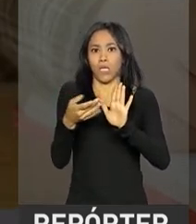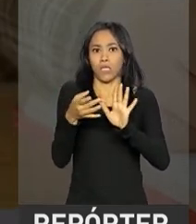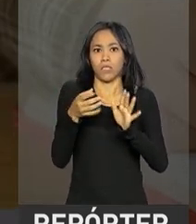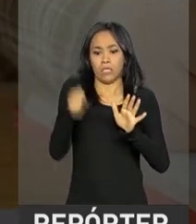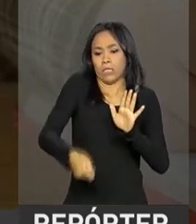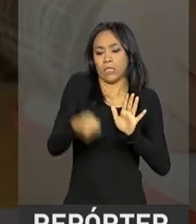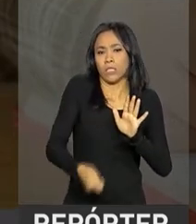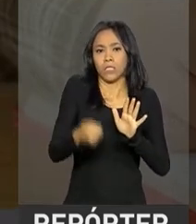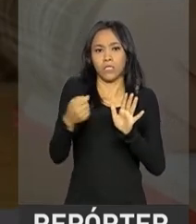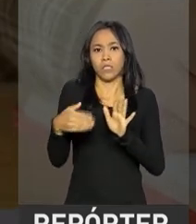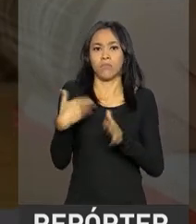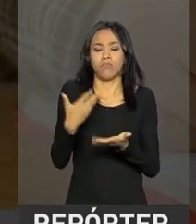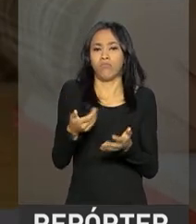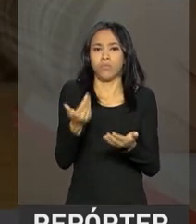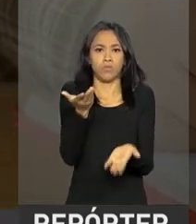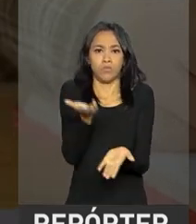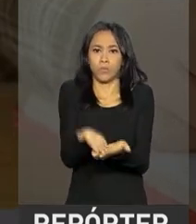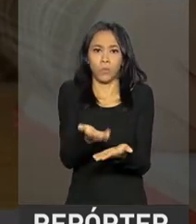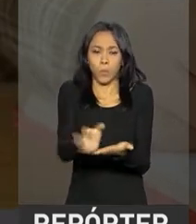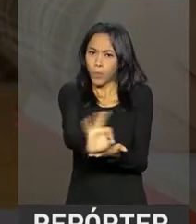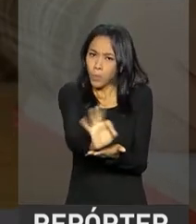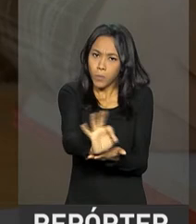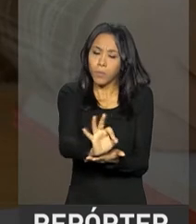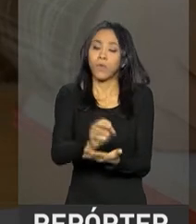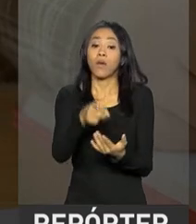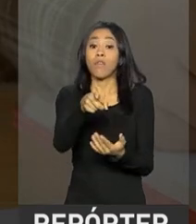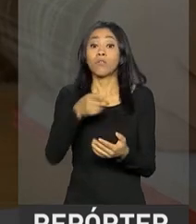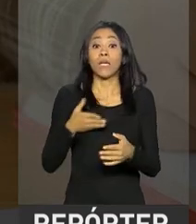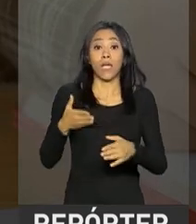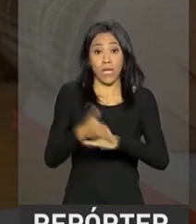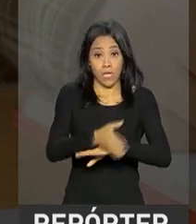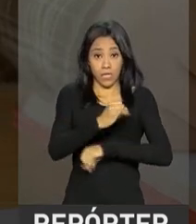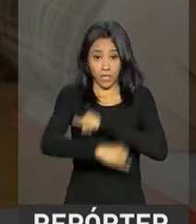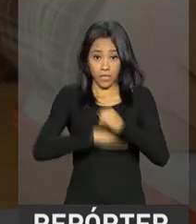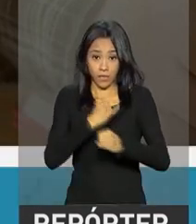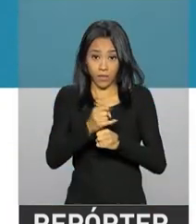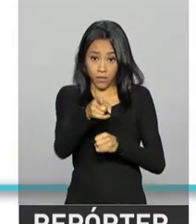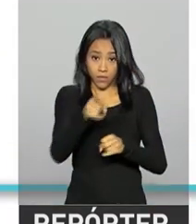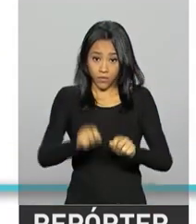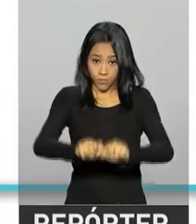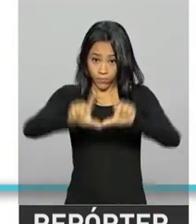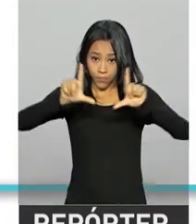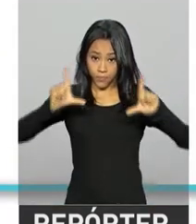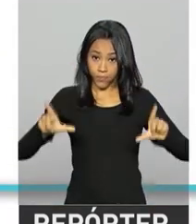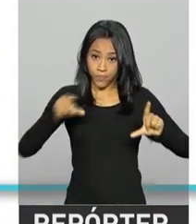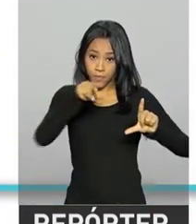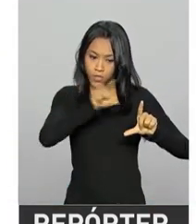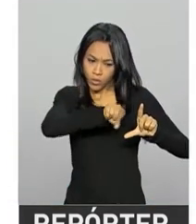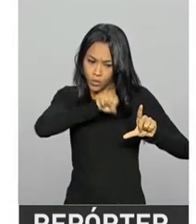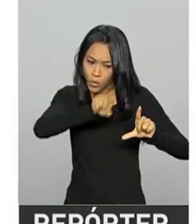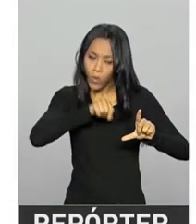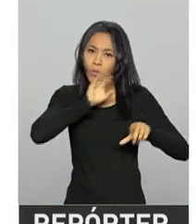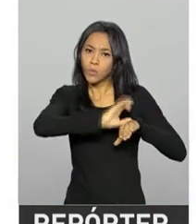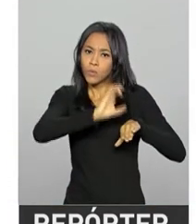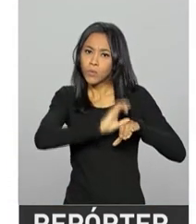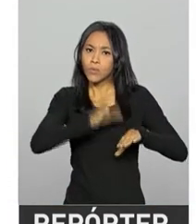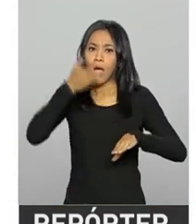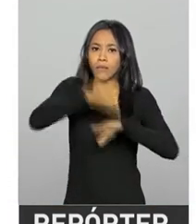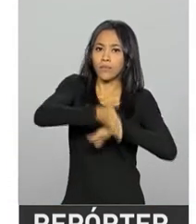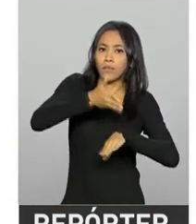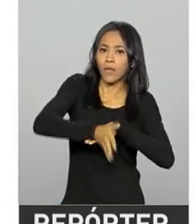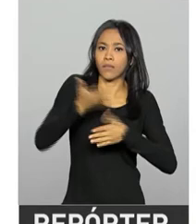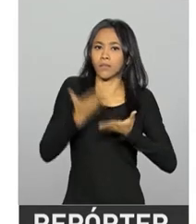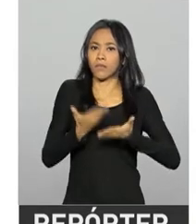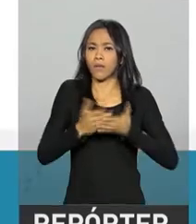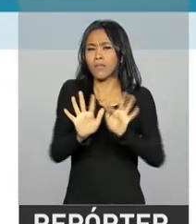exigência de escolaridade mínima ao acessar o portal é possível escolher o curso acessar o conteúdo das aulas tudo